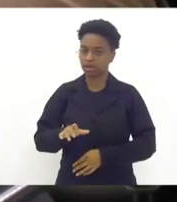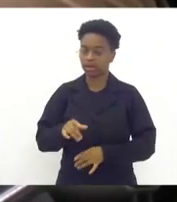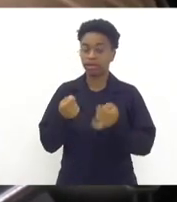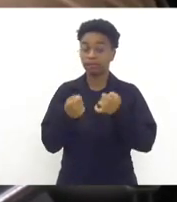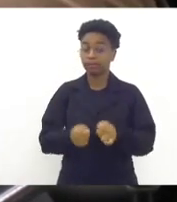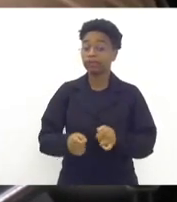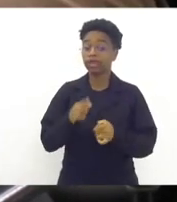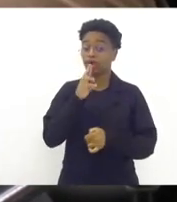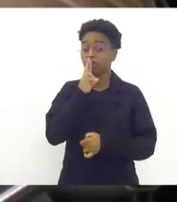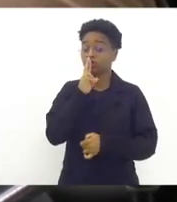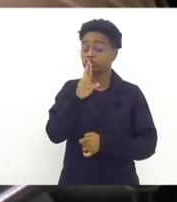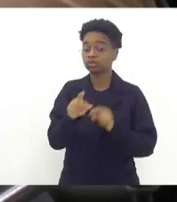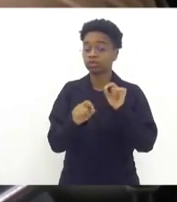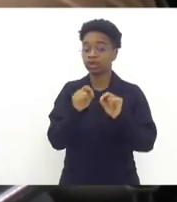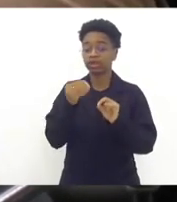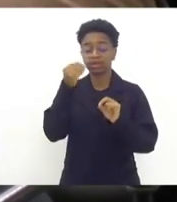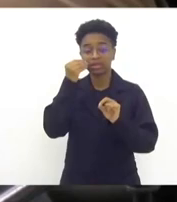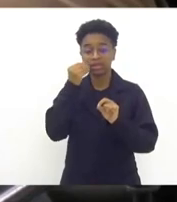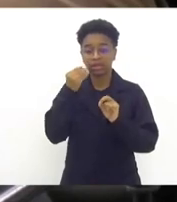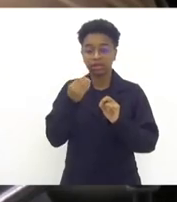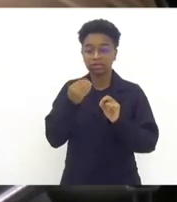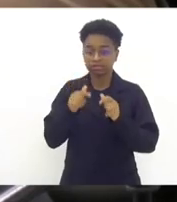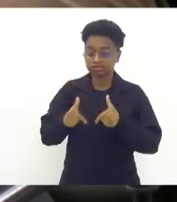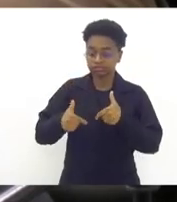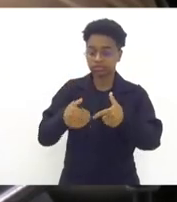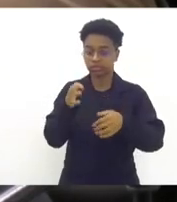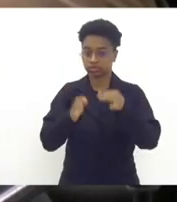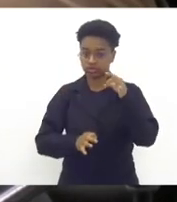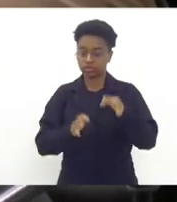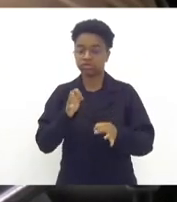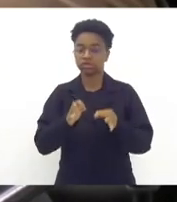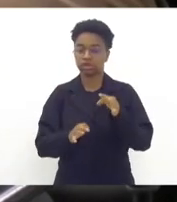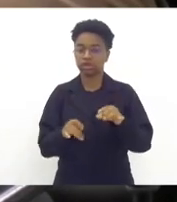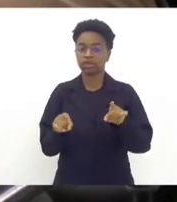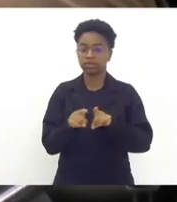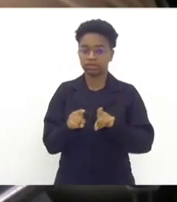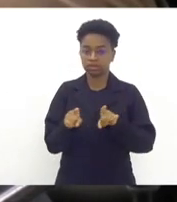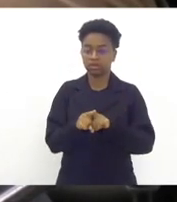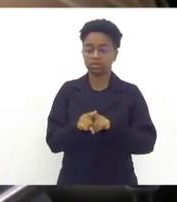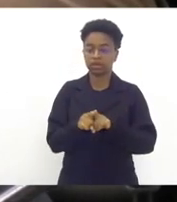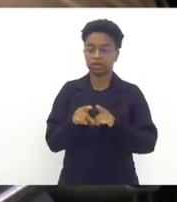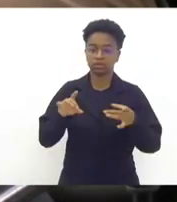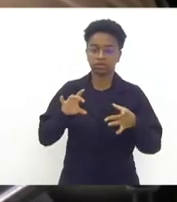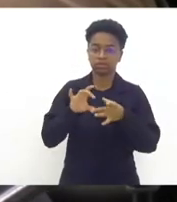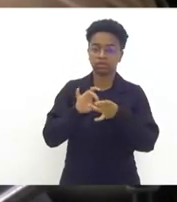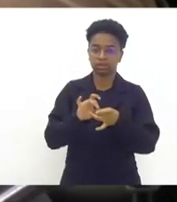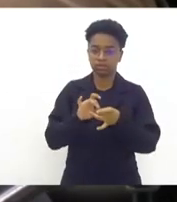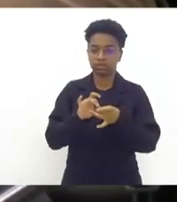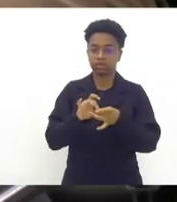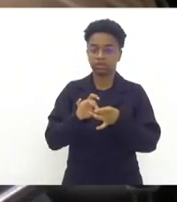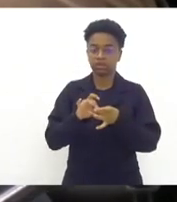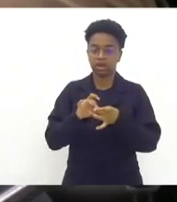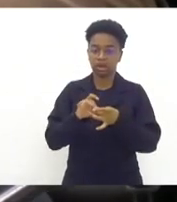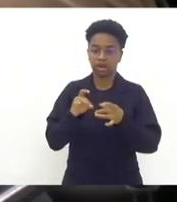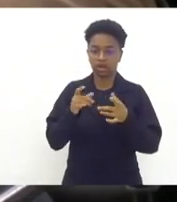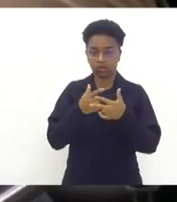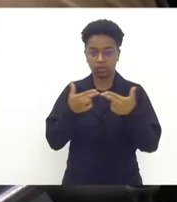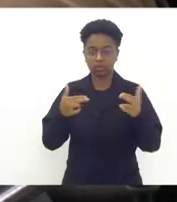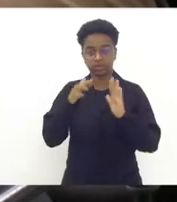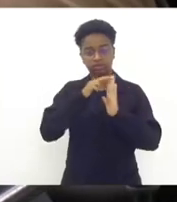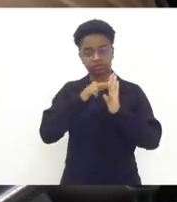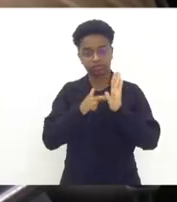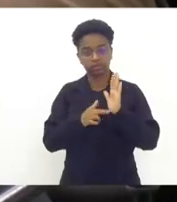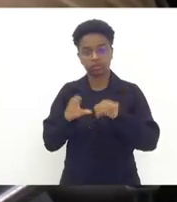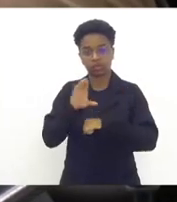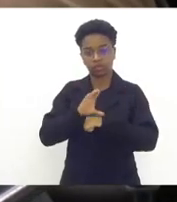responder, né, para fazer justiça, né, e dentro dos rigores daquilo que as normas constitucionais